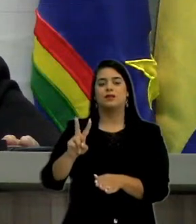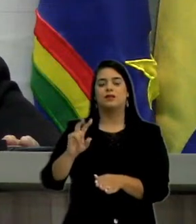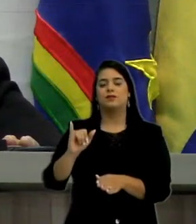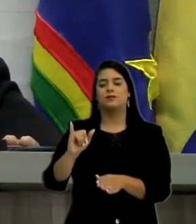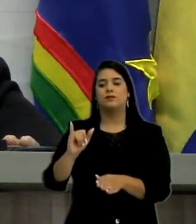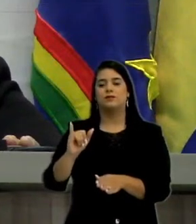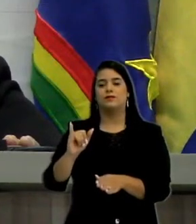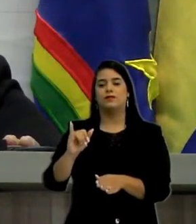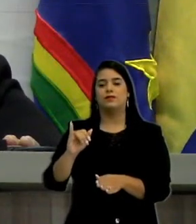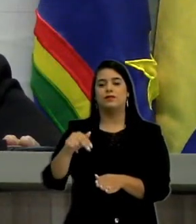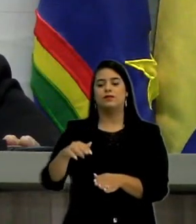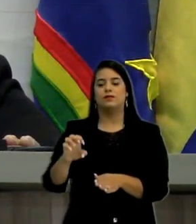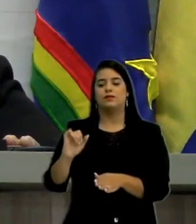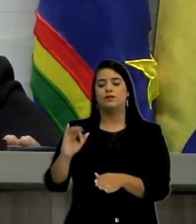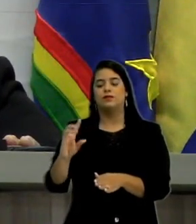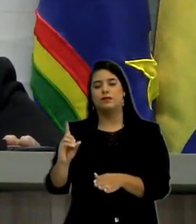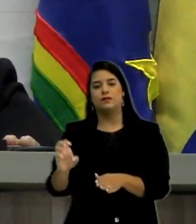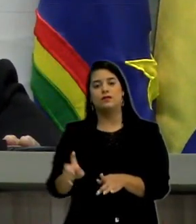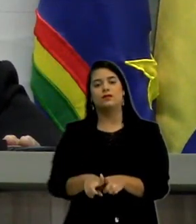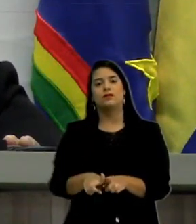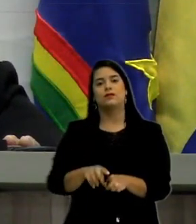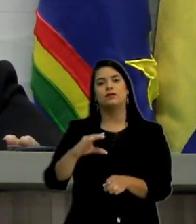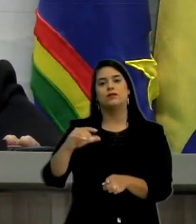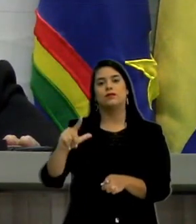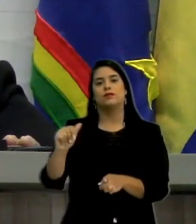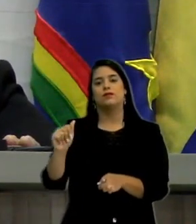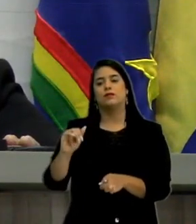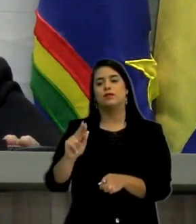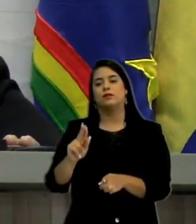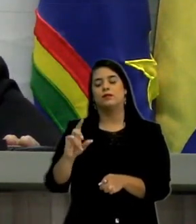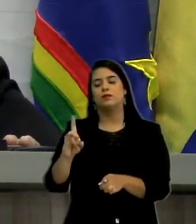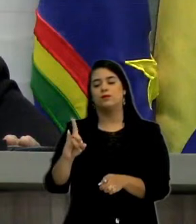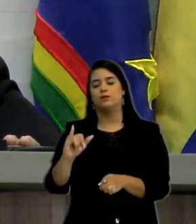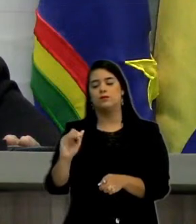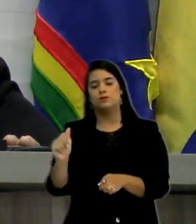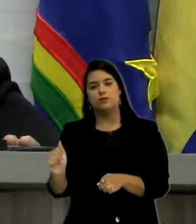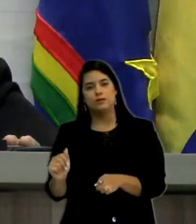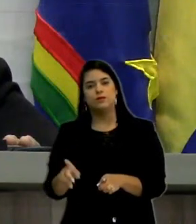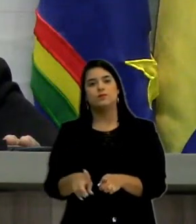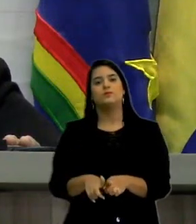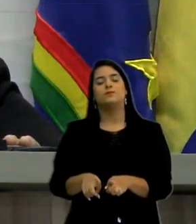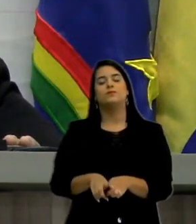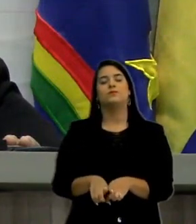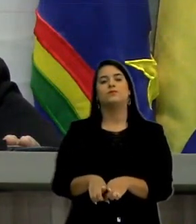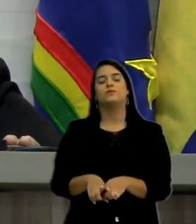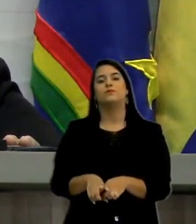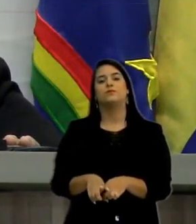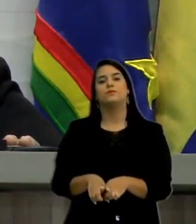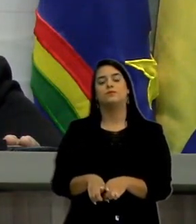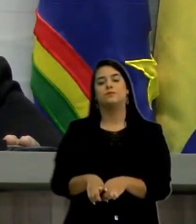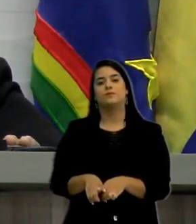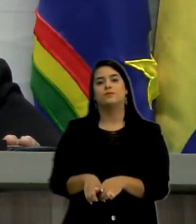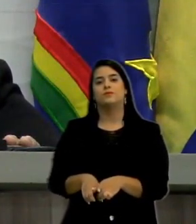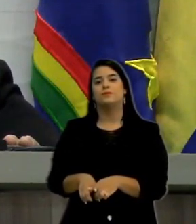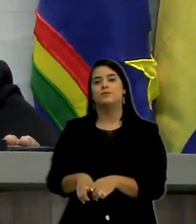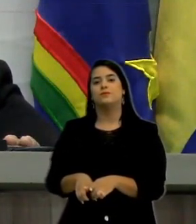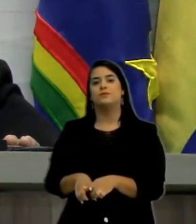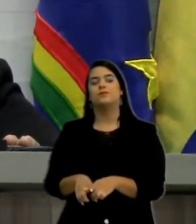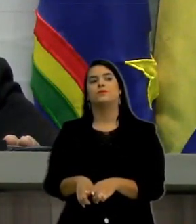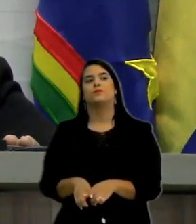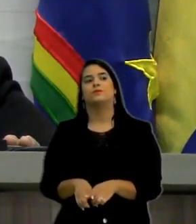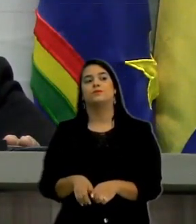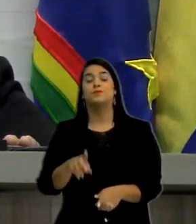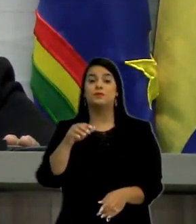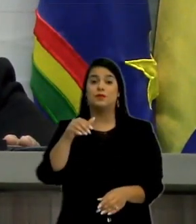completa ano amanhã, irmã Cláudia, Arthur, filho de Evinha, que trabalha no UBS da Jurubeba, e também de voto